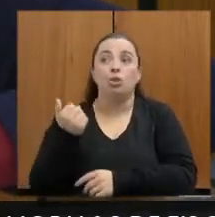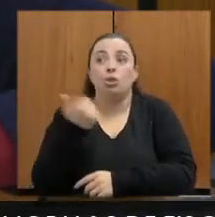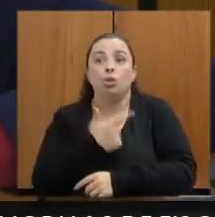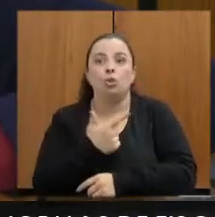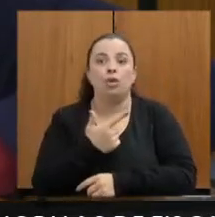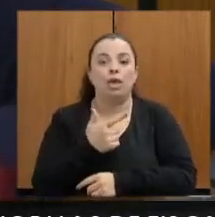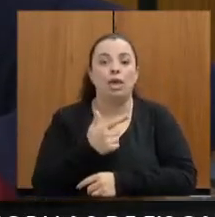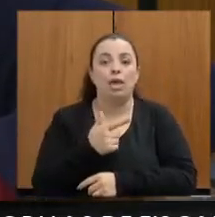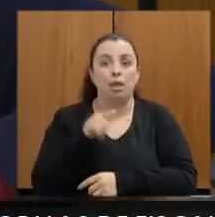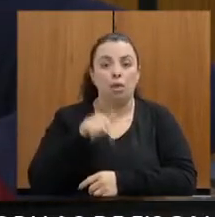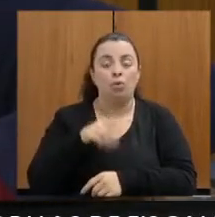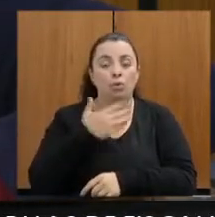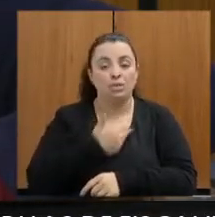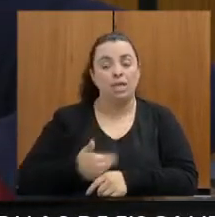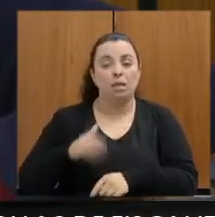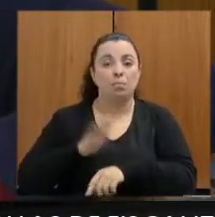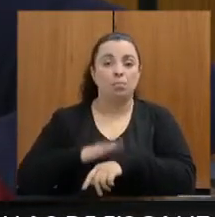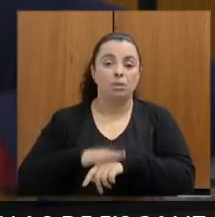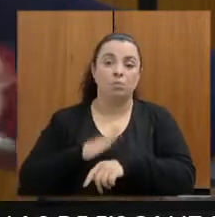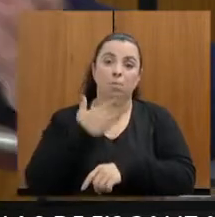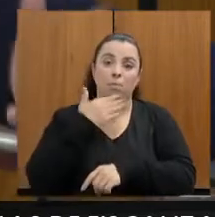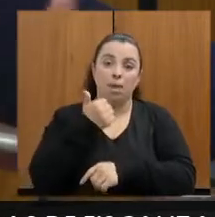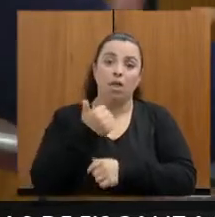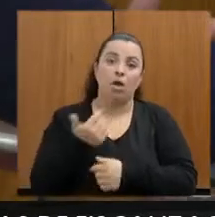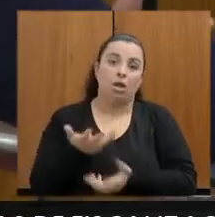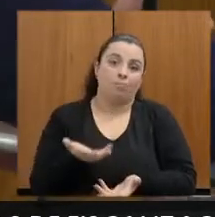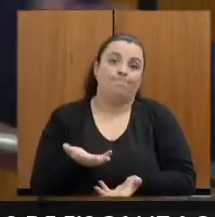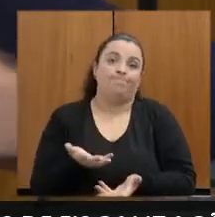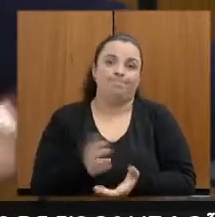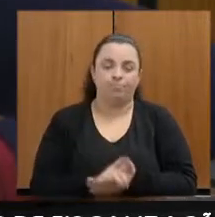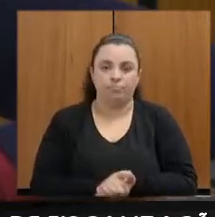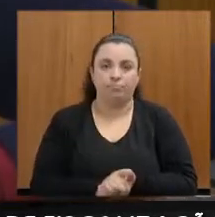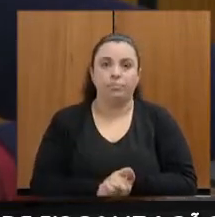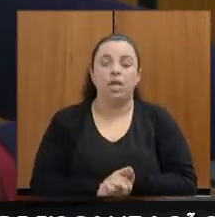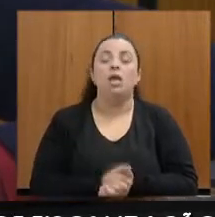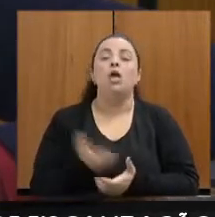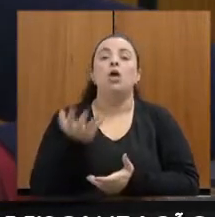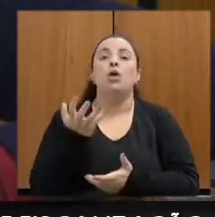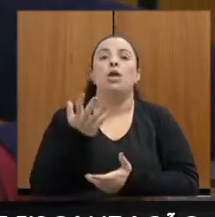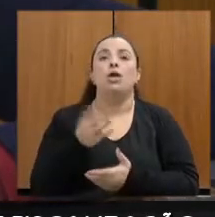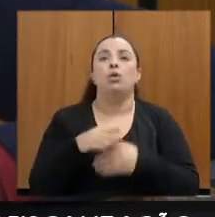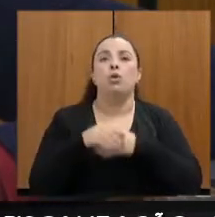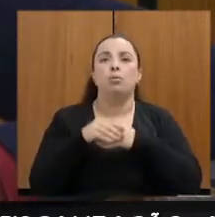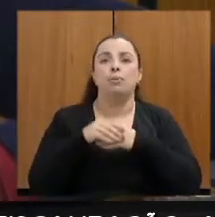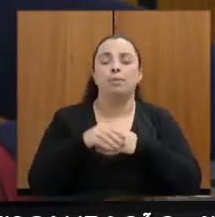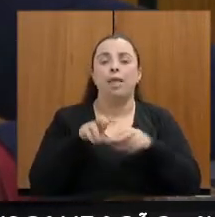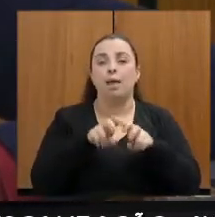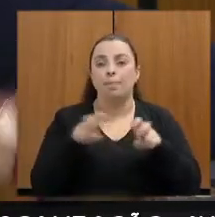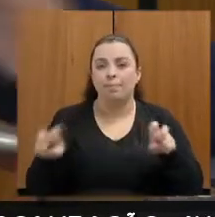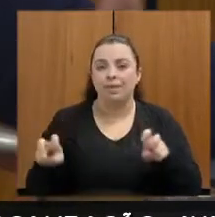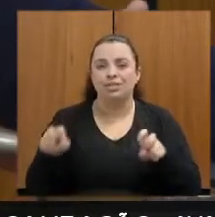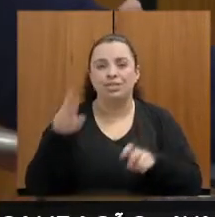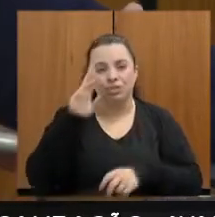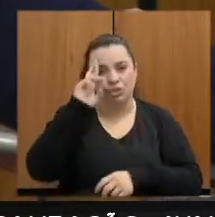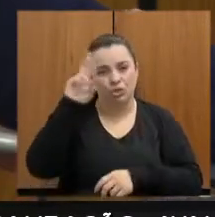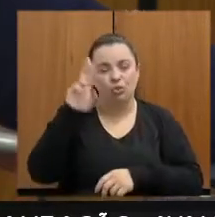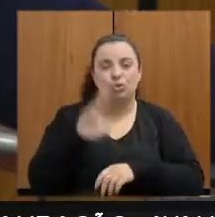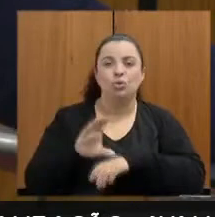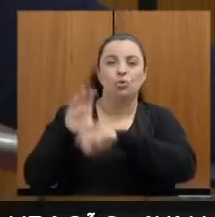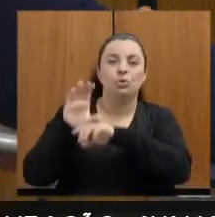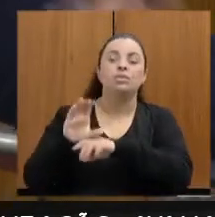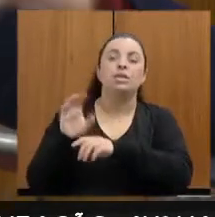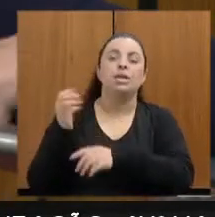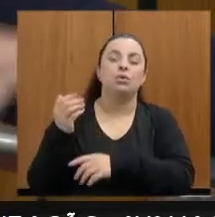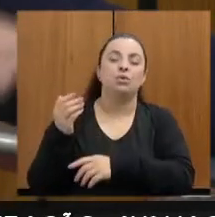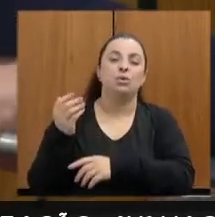eu queria apresentar para finalizar a presidente é eu queria cumprimentar né a mesa diretora do Conselho Estadual de Saúde está nos acompanhando